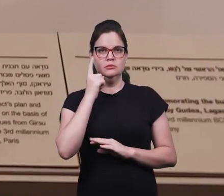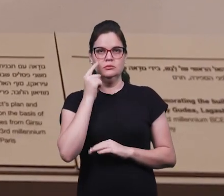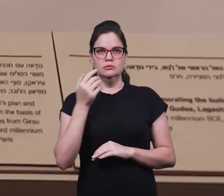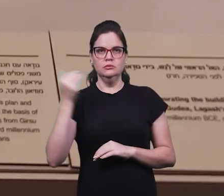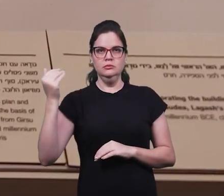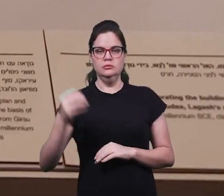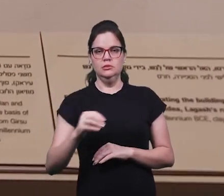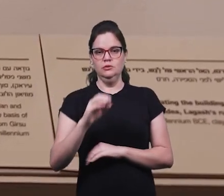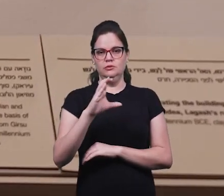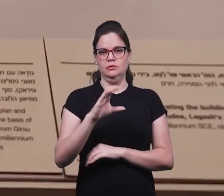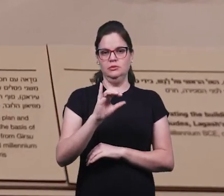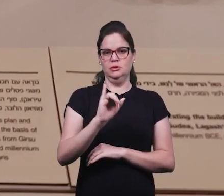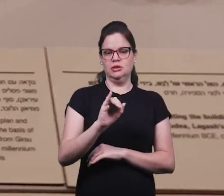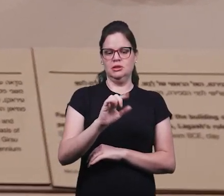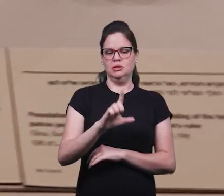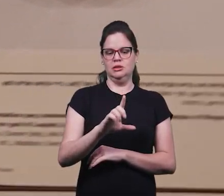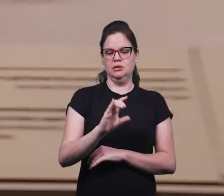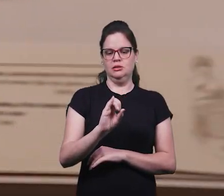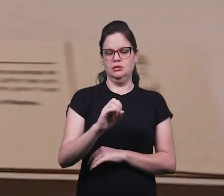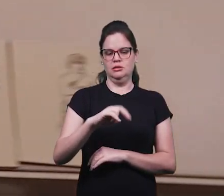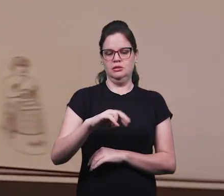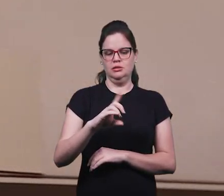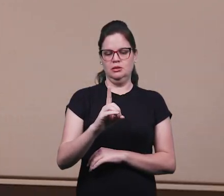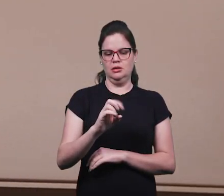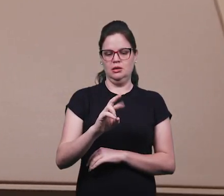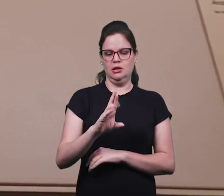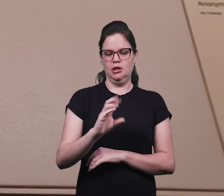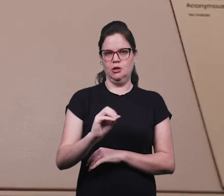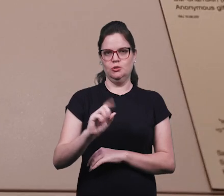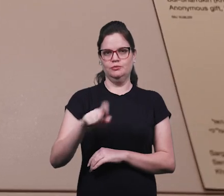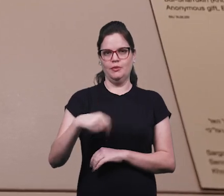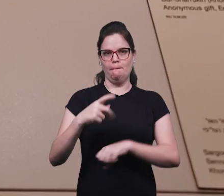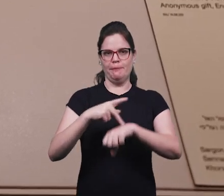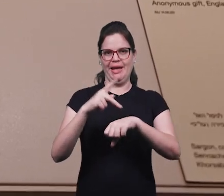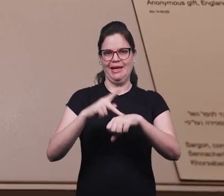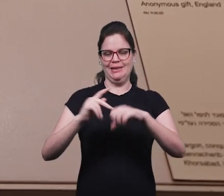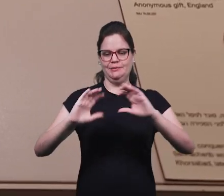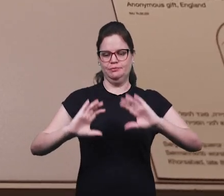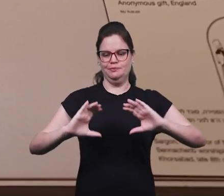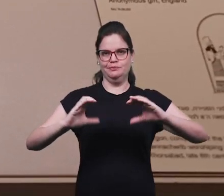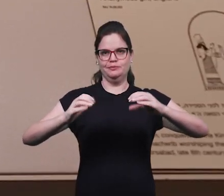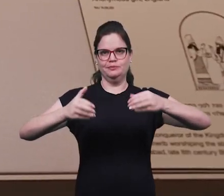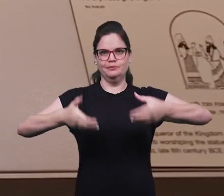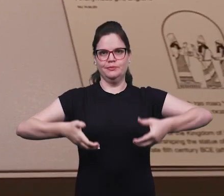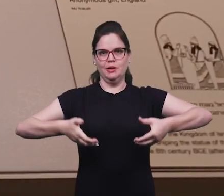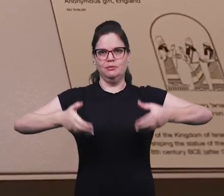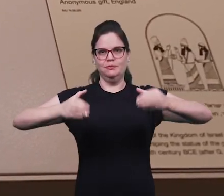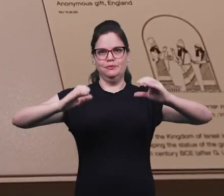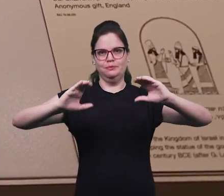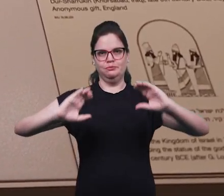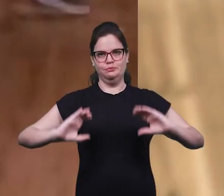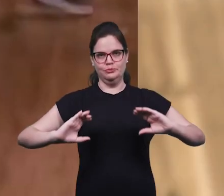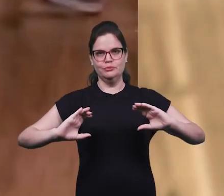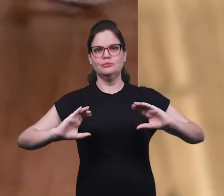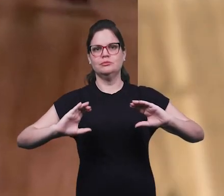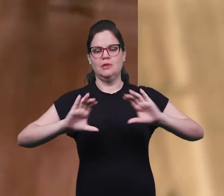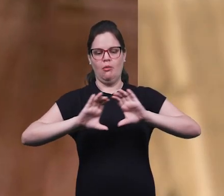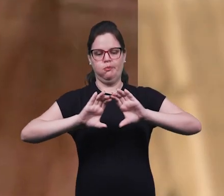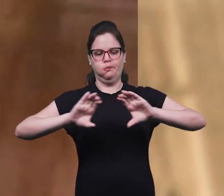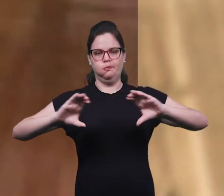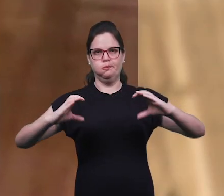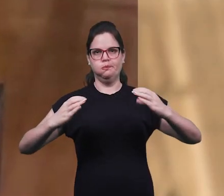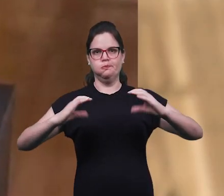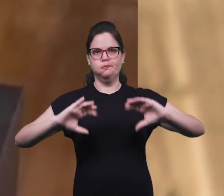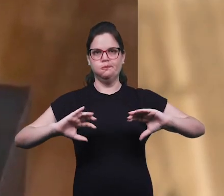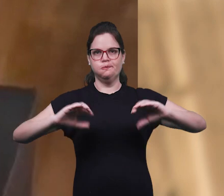cilindro que está ali no Museu de Jerusalém, que é o cilindro de Nabucodonosor. Nós já mostramos aqui o cilindro de Ciro,